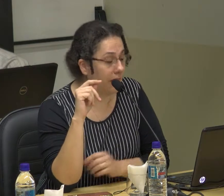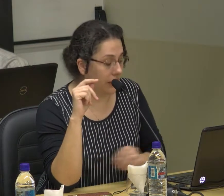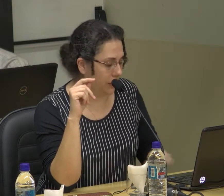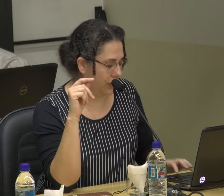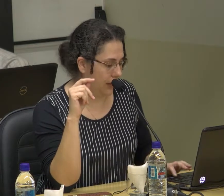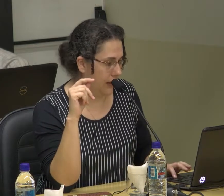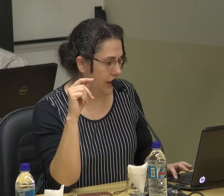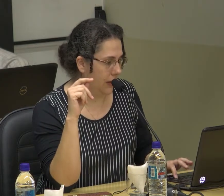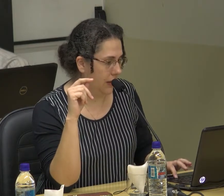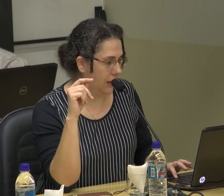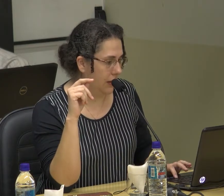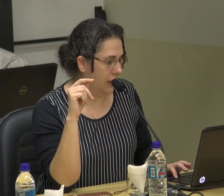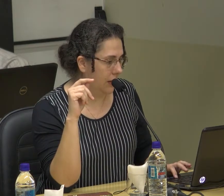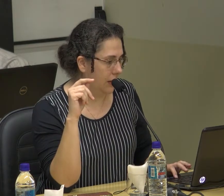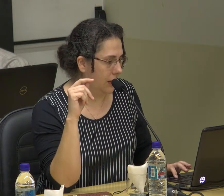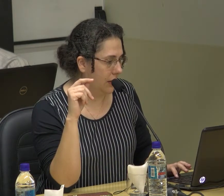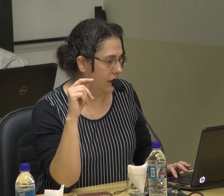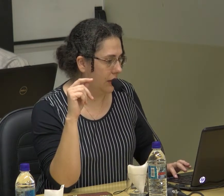de zoneamento.